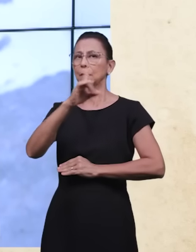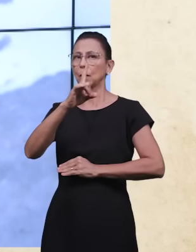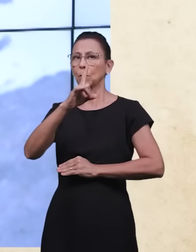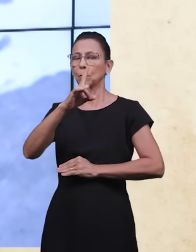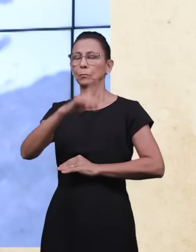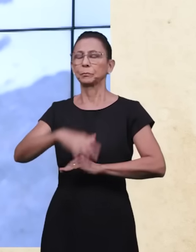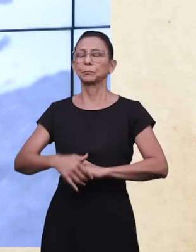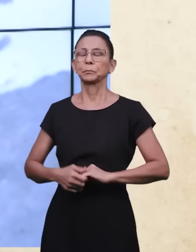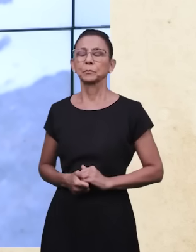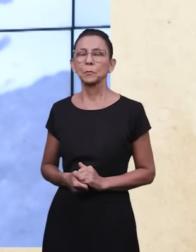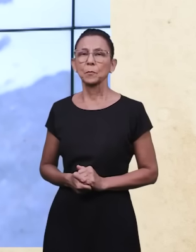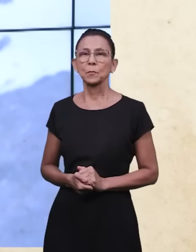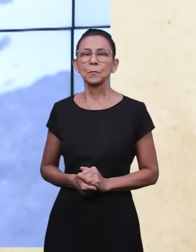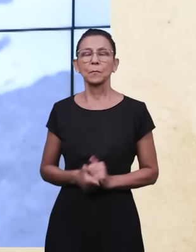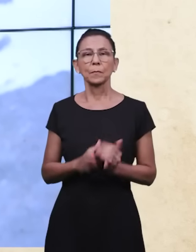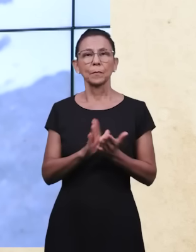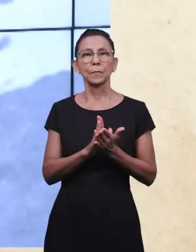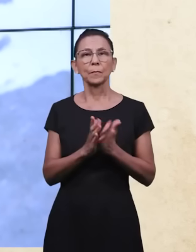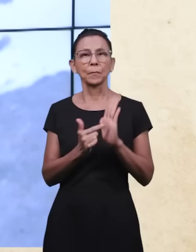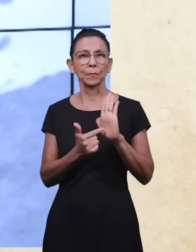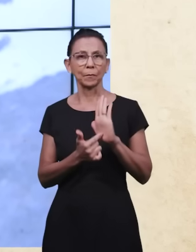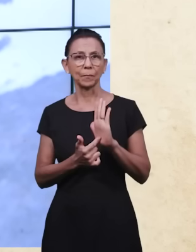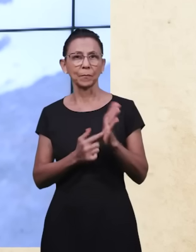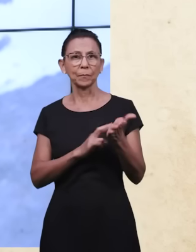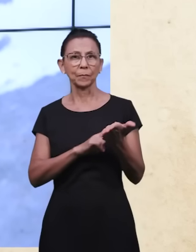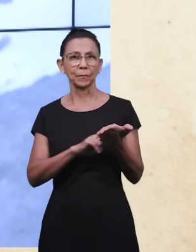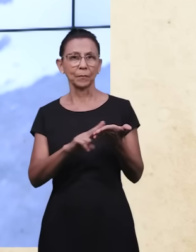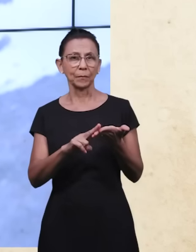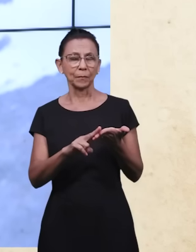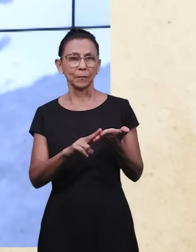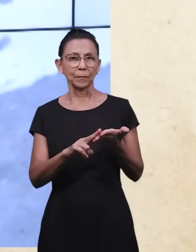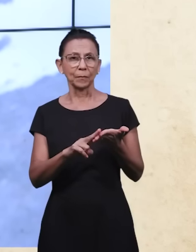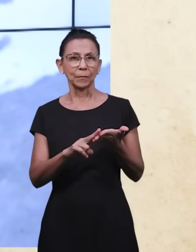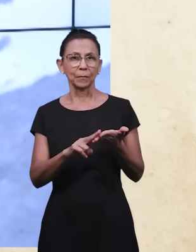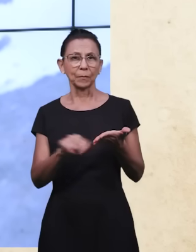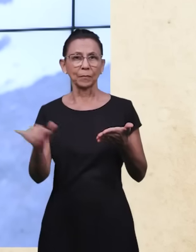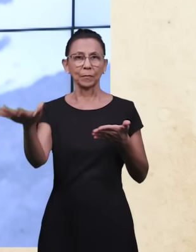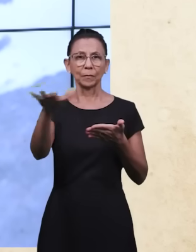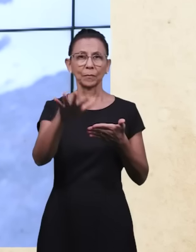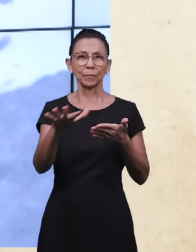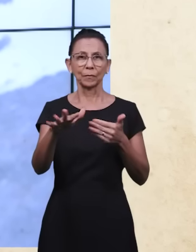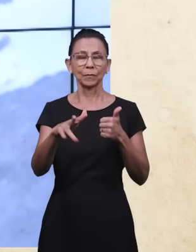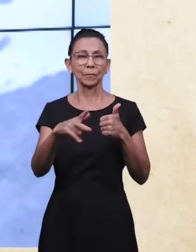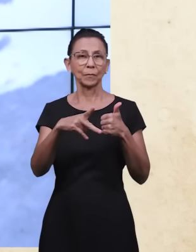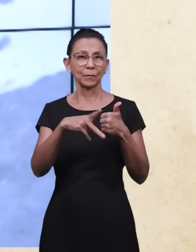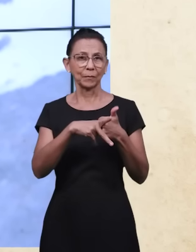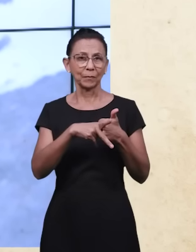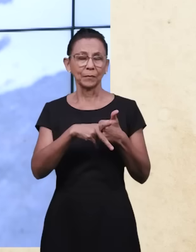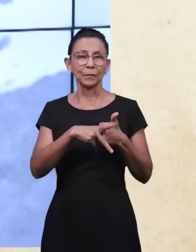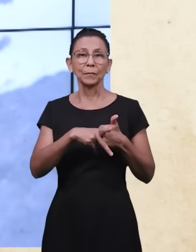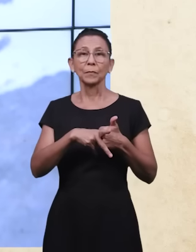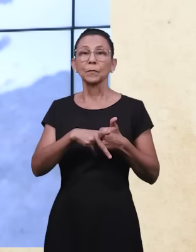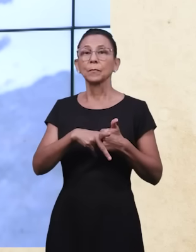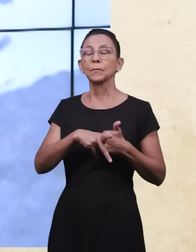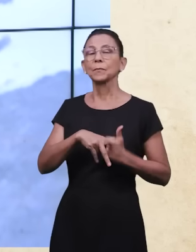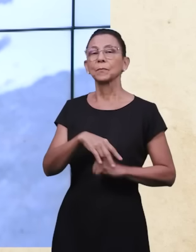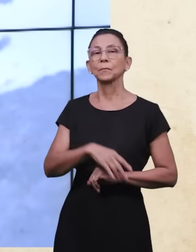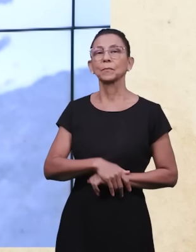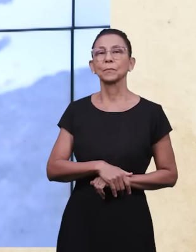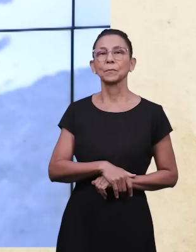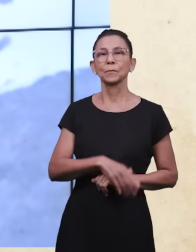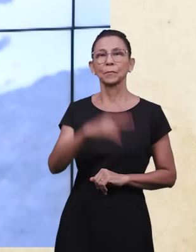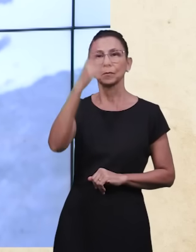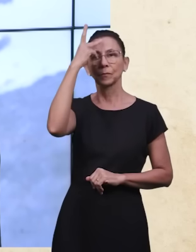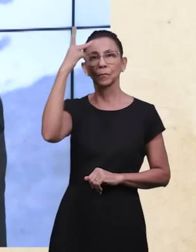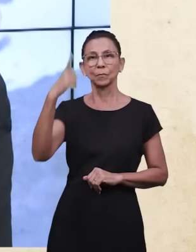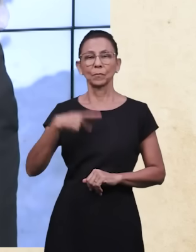A palavra diz assim, também na carta universal de Pedro, de tudo que o homem é dominado, ele